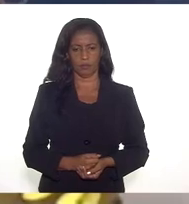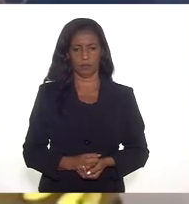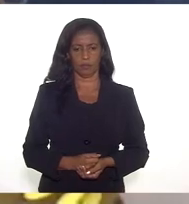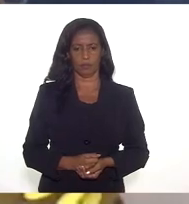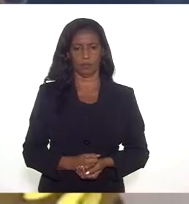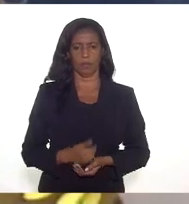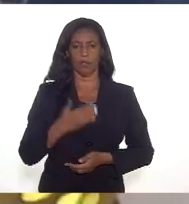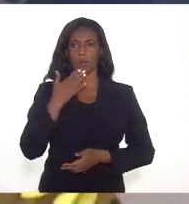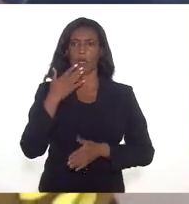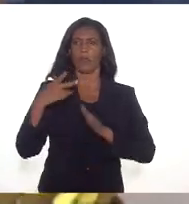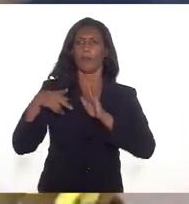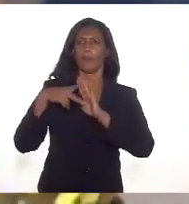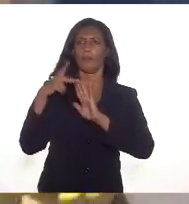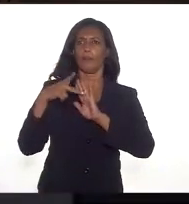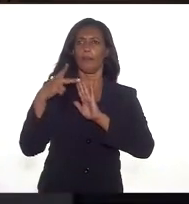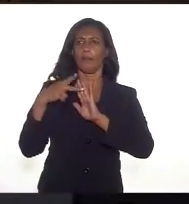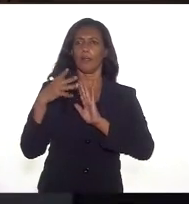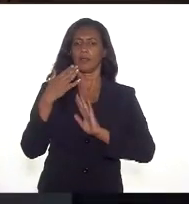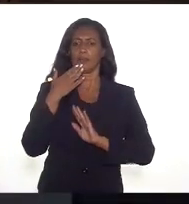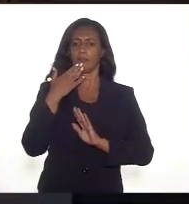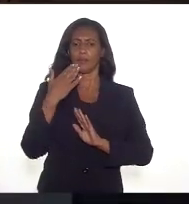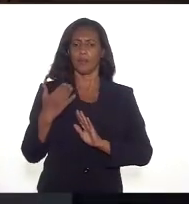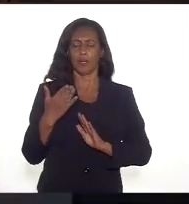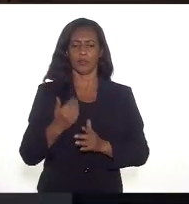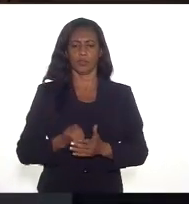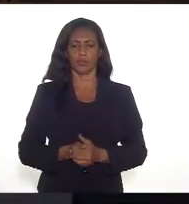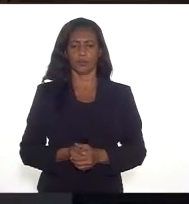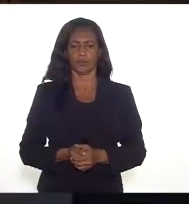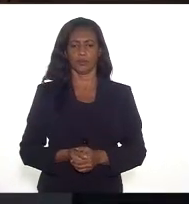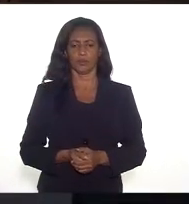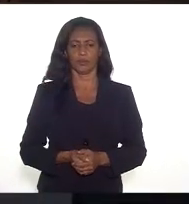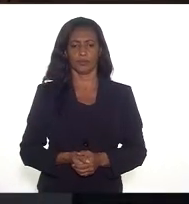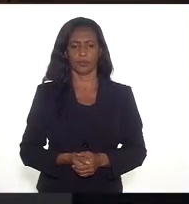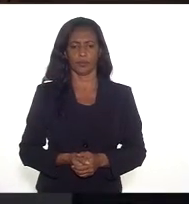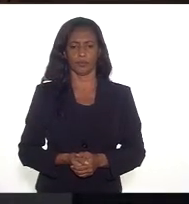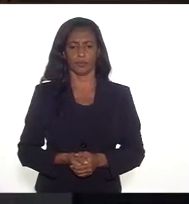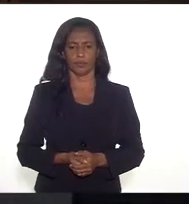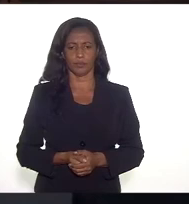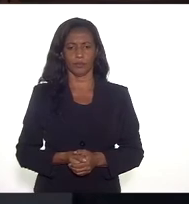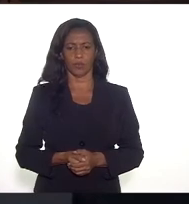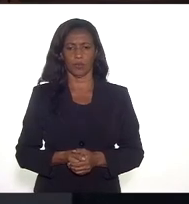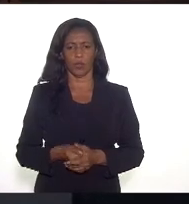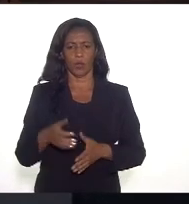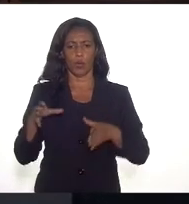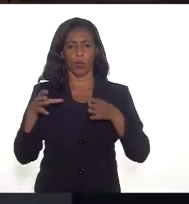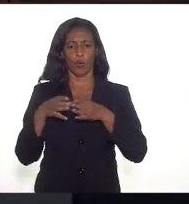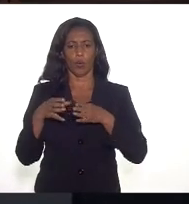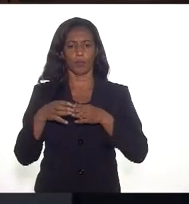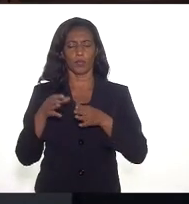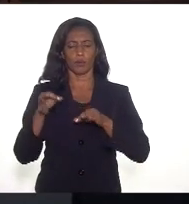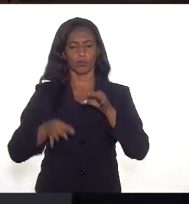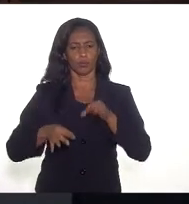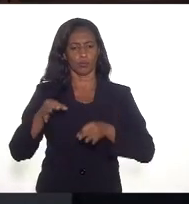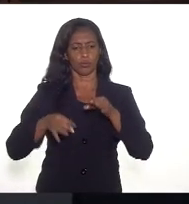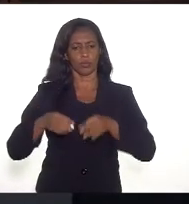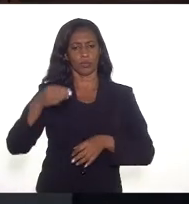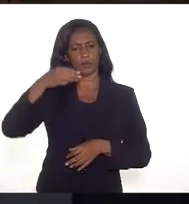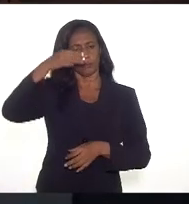de Direitos Humanos. A presidência defere o pedido de Vossa Excelência. Para emitir parecer pela Comissão de Constituição e Justiça, deputado Márcio Pacheco.